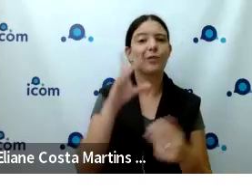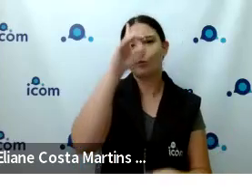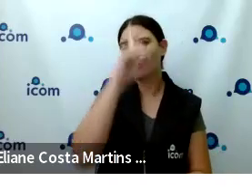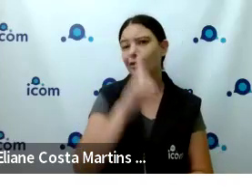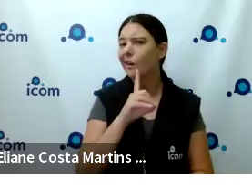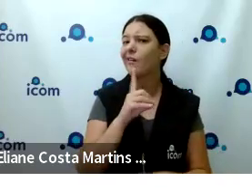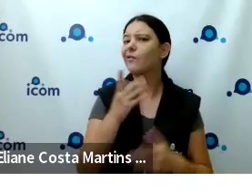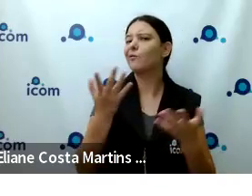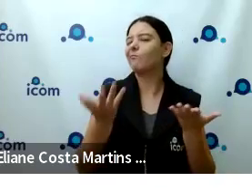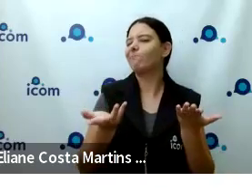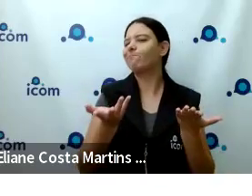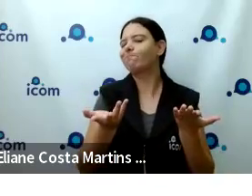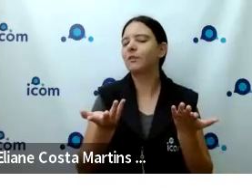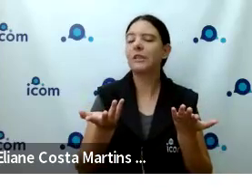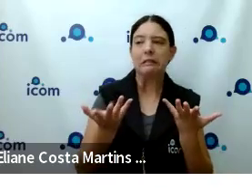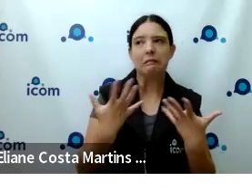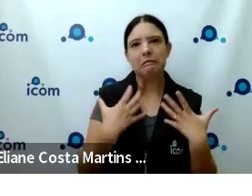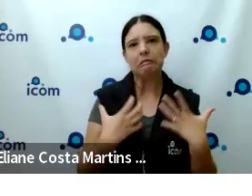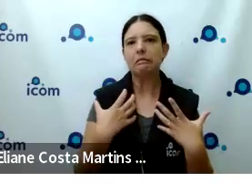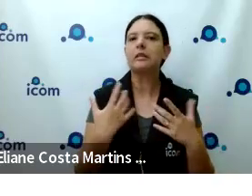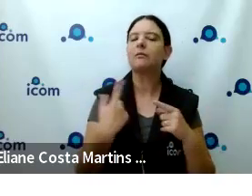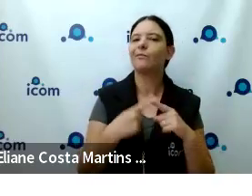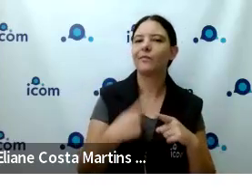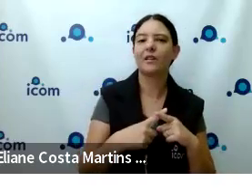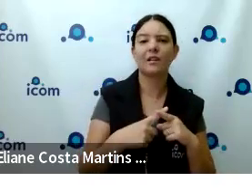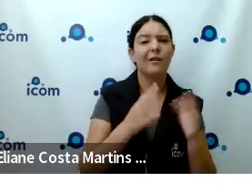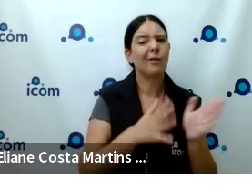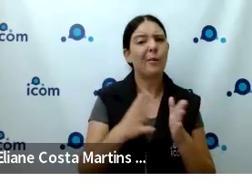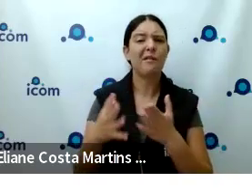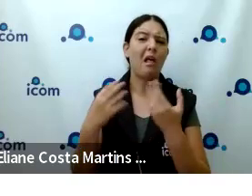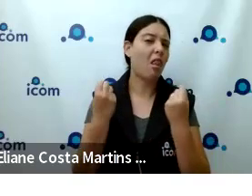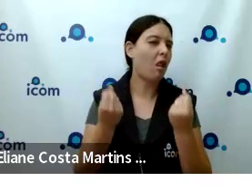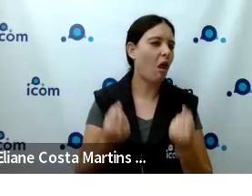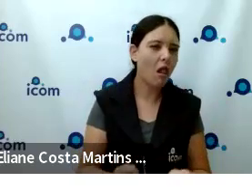direito e, por sua vez, gera uma sobrecarga do próprio processo. É